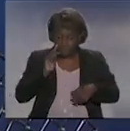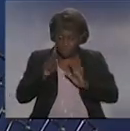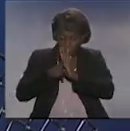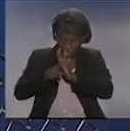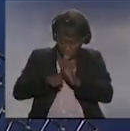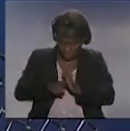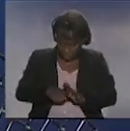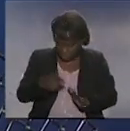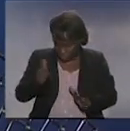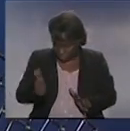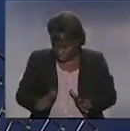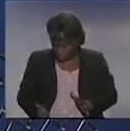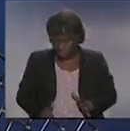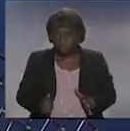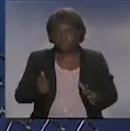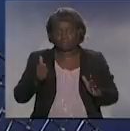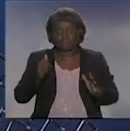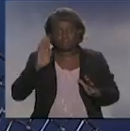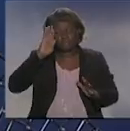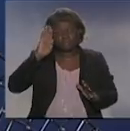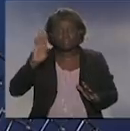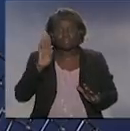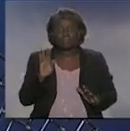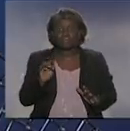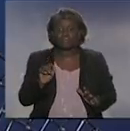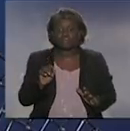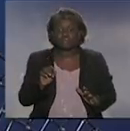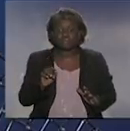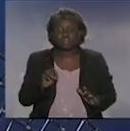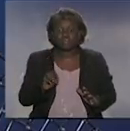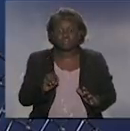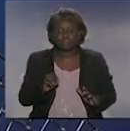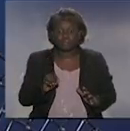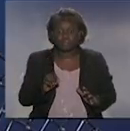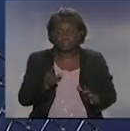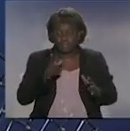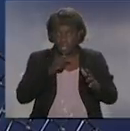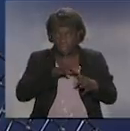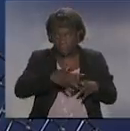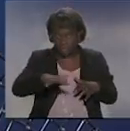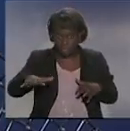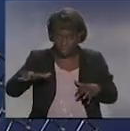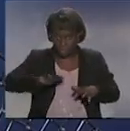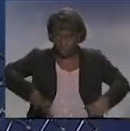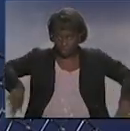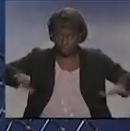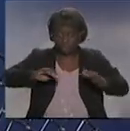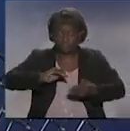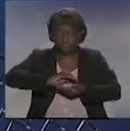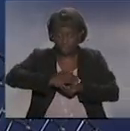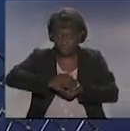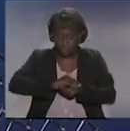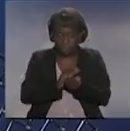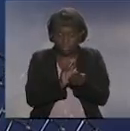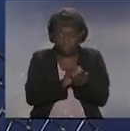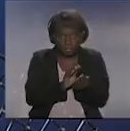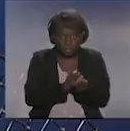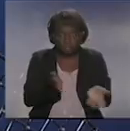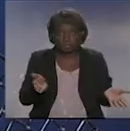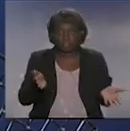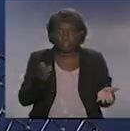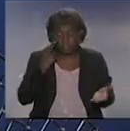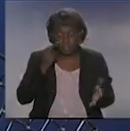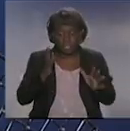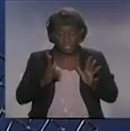exige esse monitoramento, principalmente na parte da maricultura, né? O